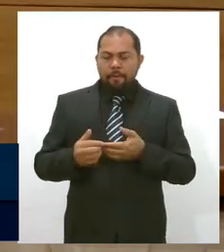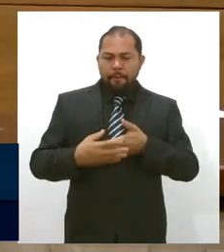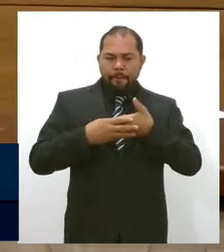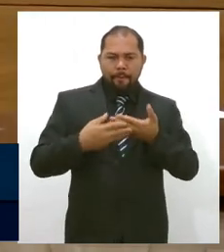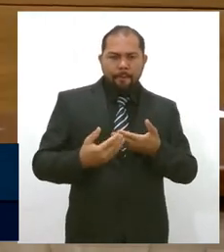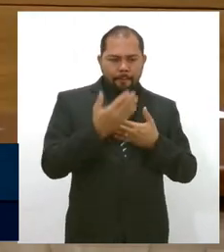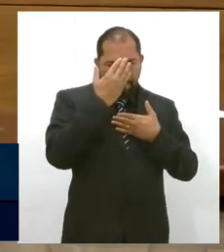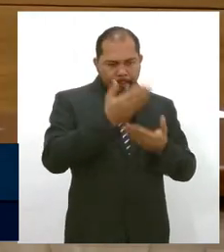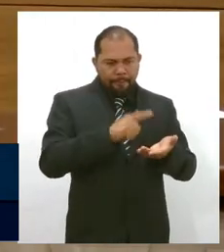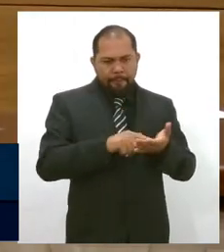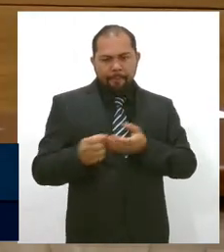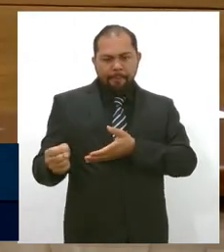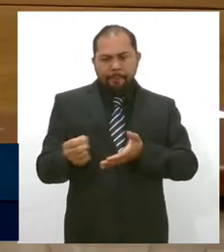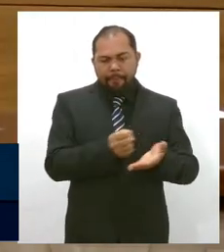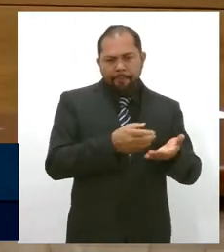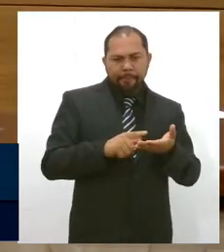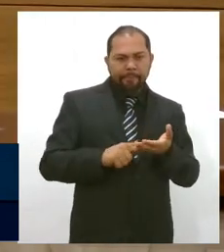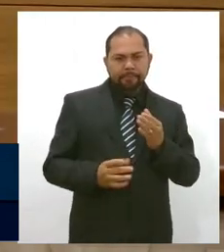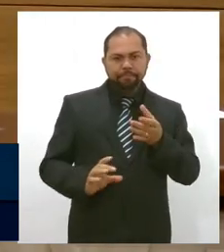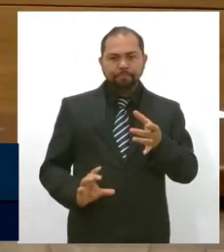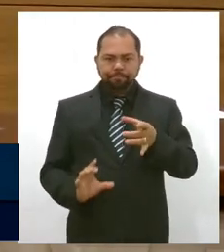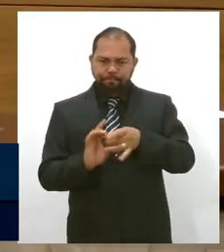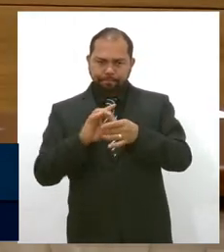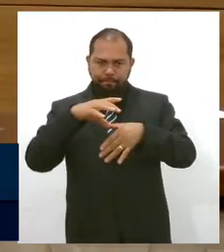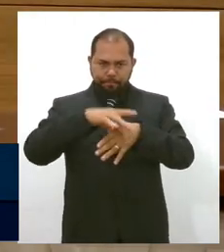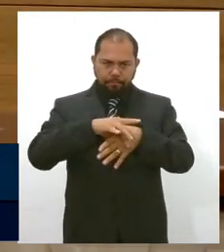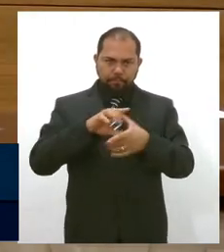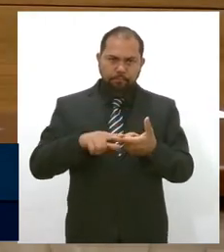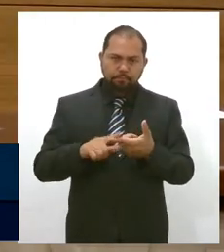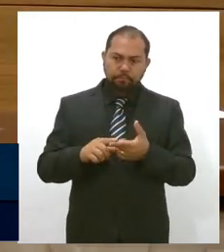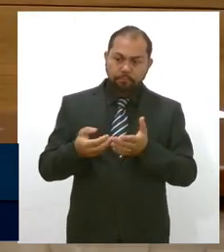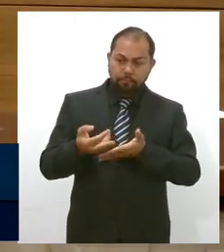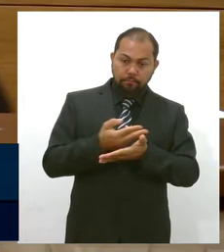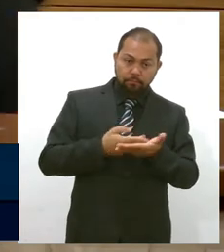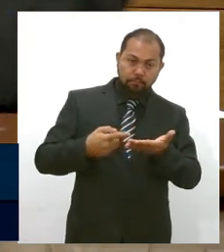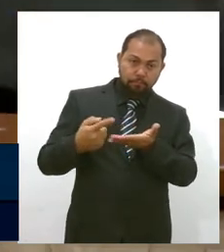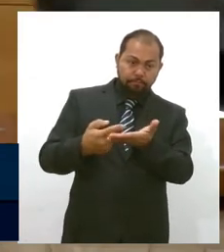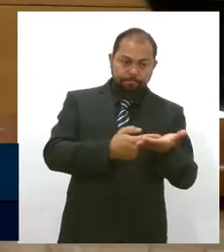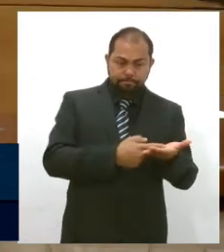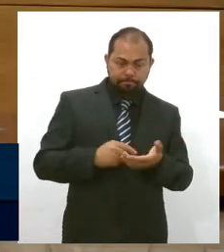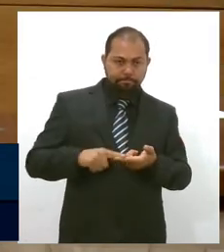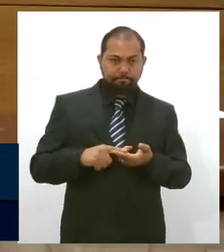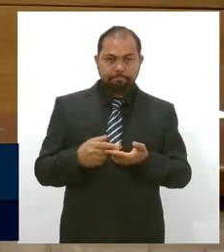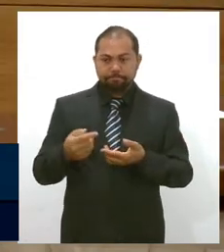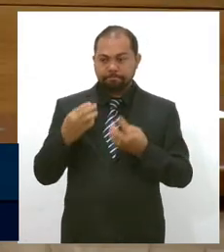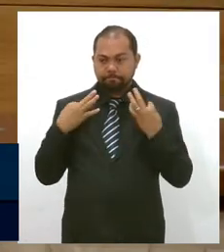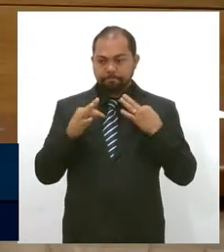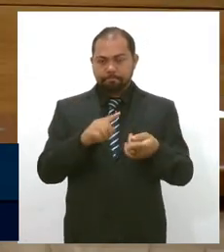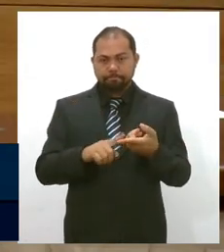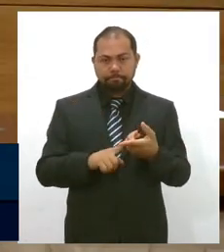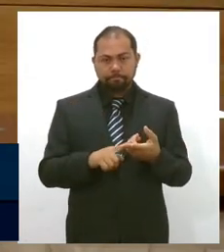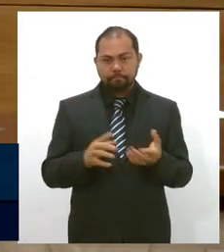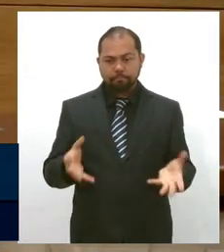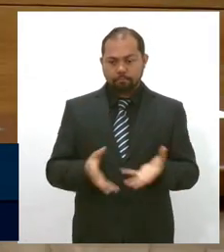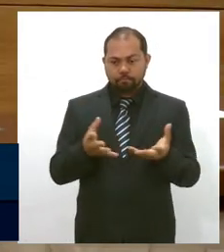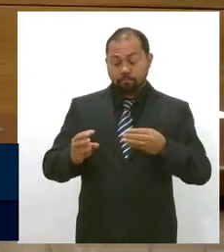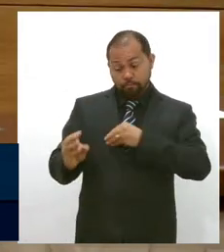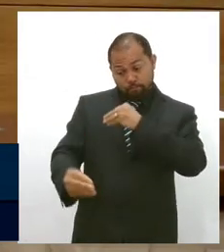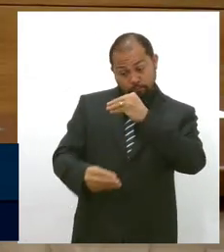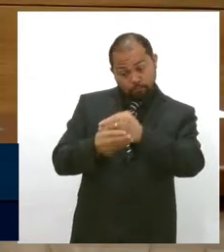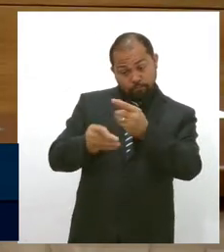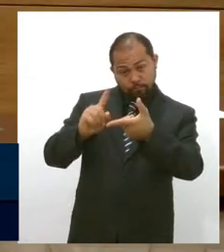em apenso a relação dos termos de cooperação técnica, termo de fomento e termo de aditivo, celebrado por essa secretaria